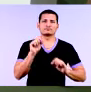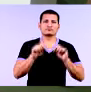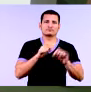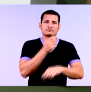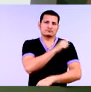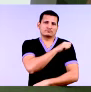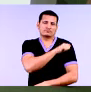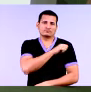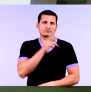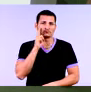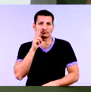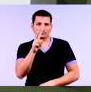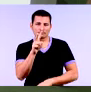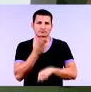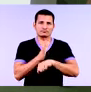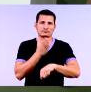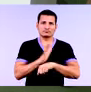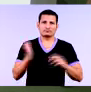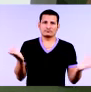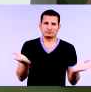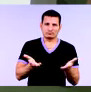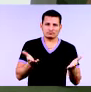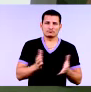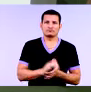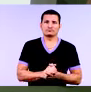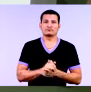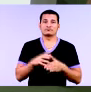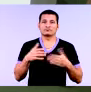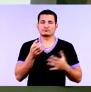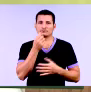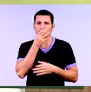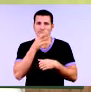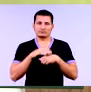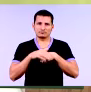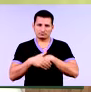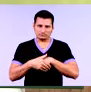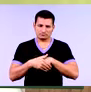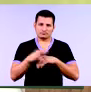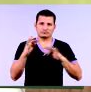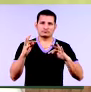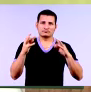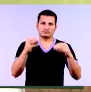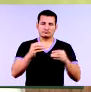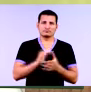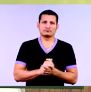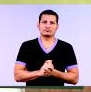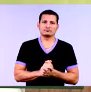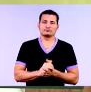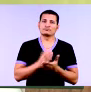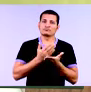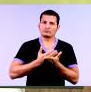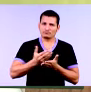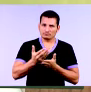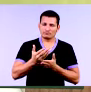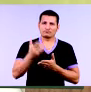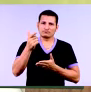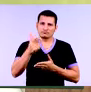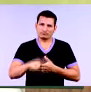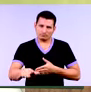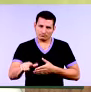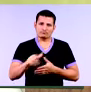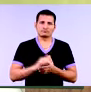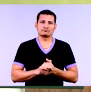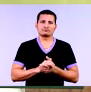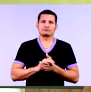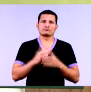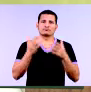ver na nossa atividade de hoje? Então, professor, boa noite a todos. Estamos começando mais uma vez nossa disciplina de linguagem de programação